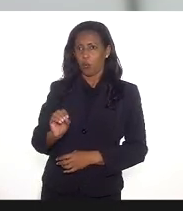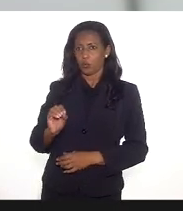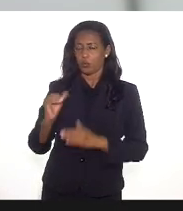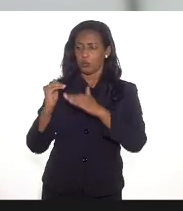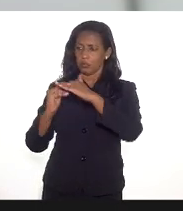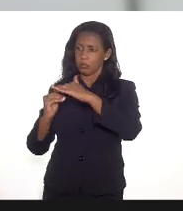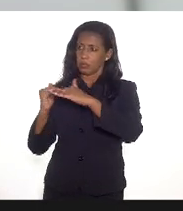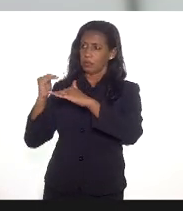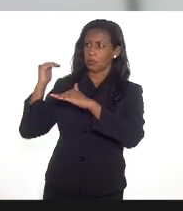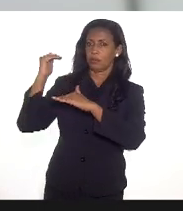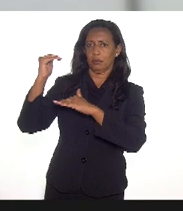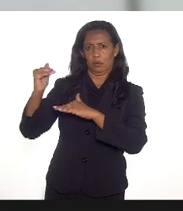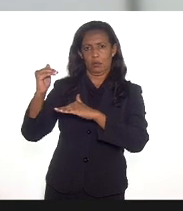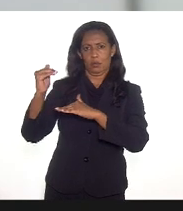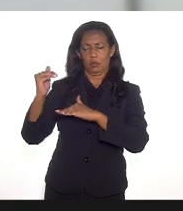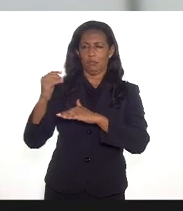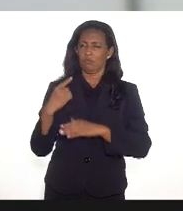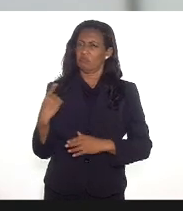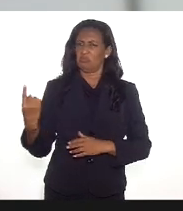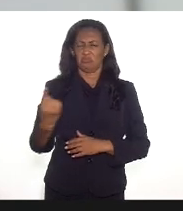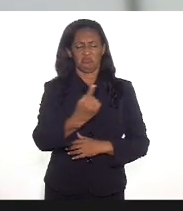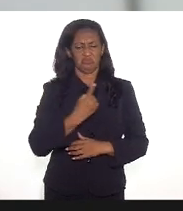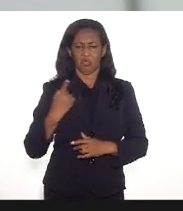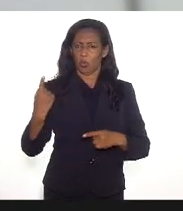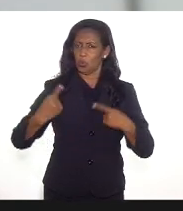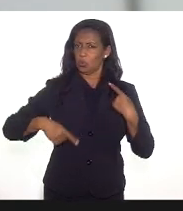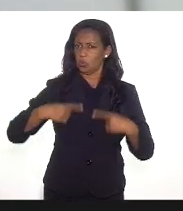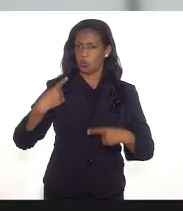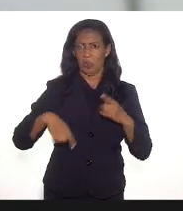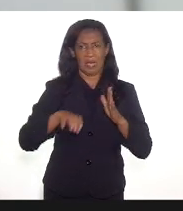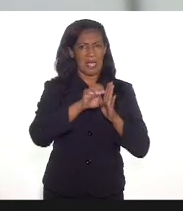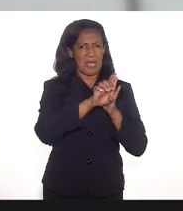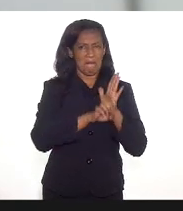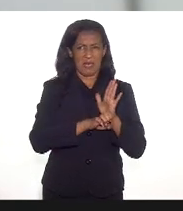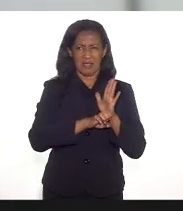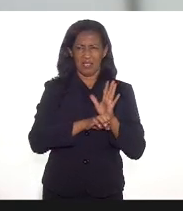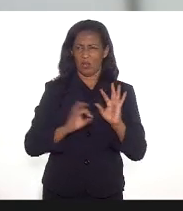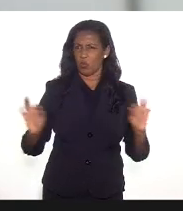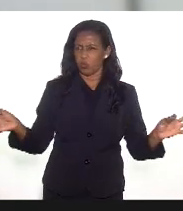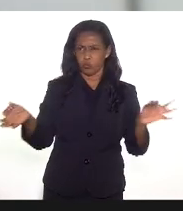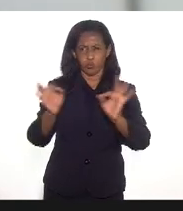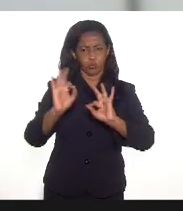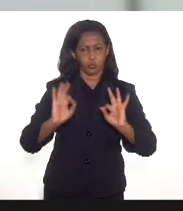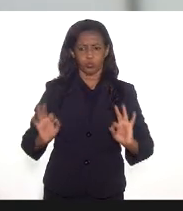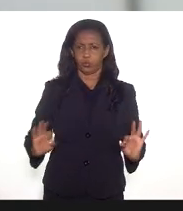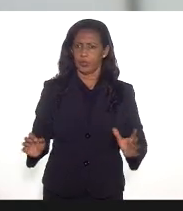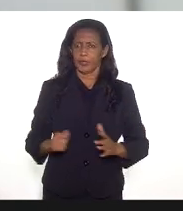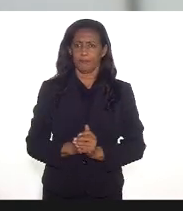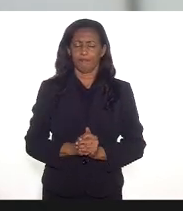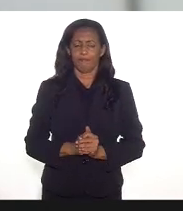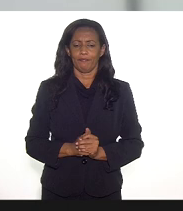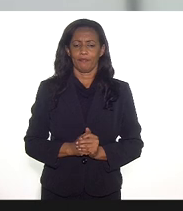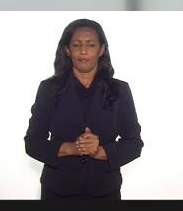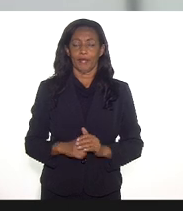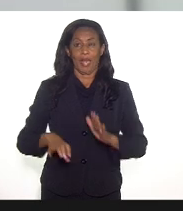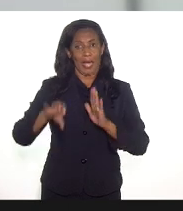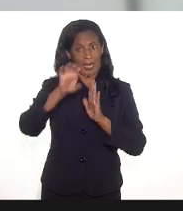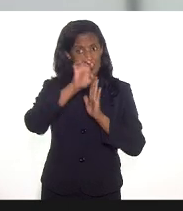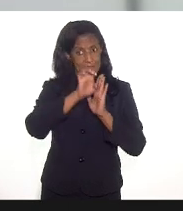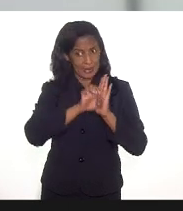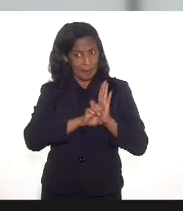estamos discutindo, deputado Márcio Pacheco, emenda nenhuma. As emendas, quando